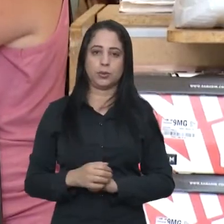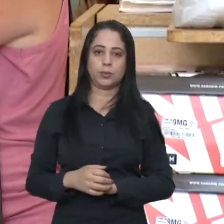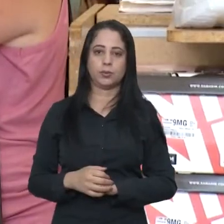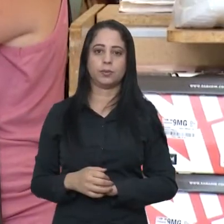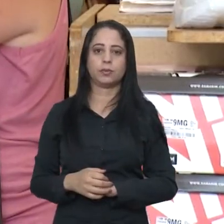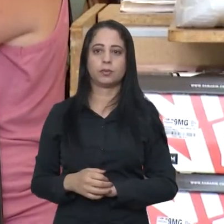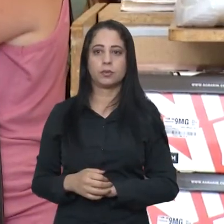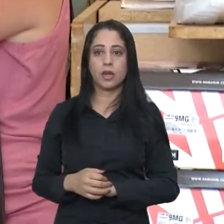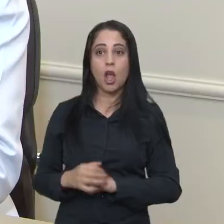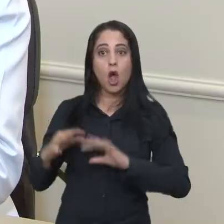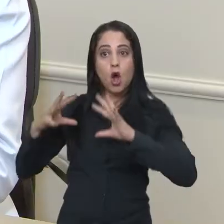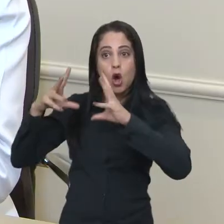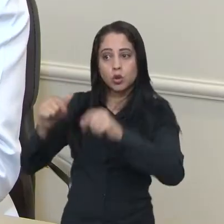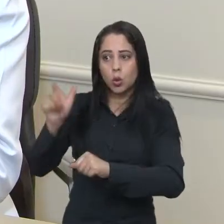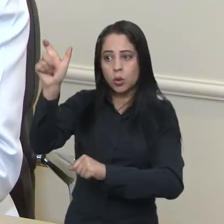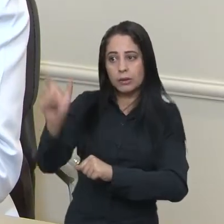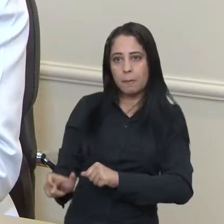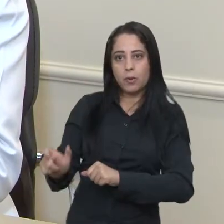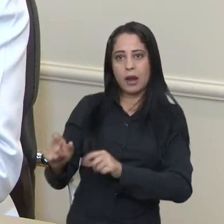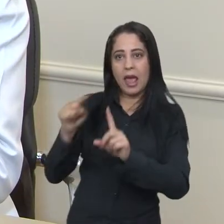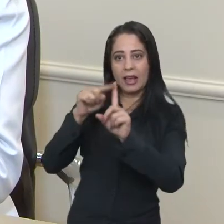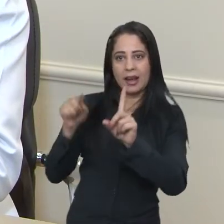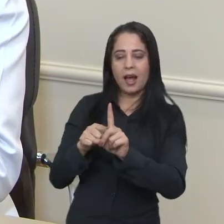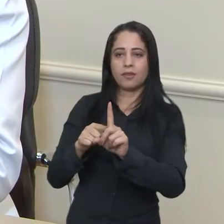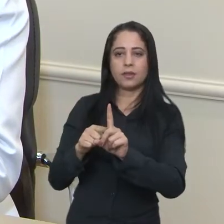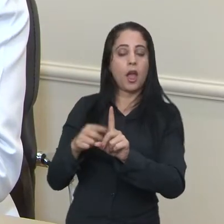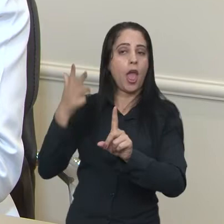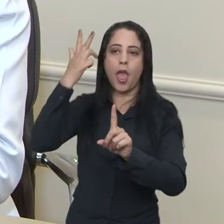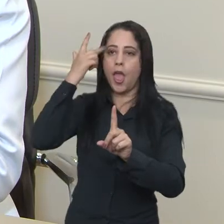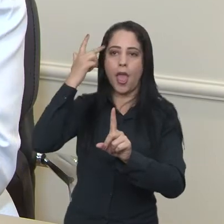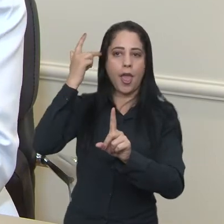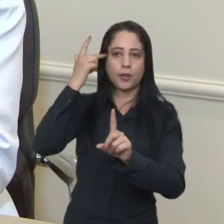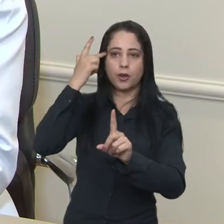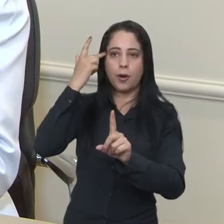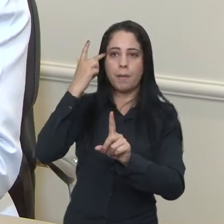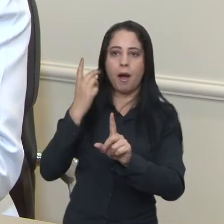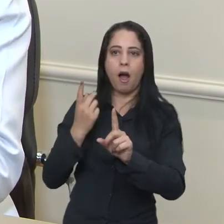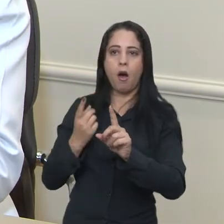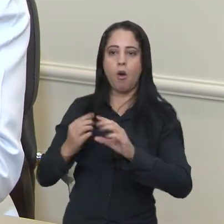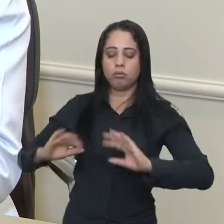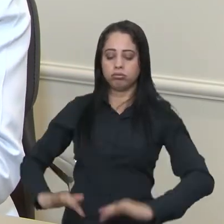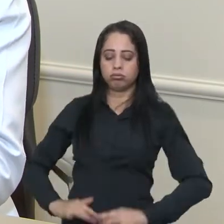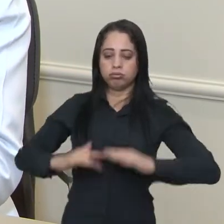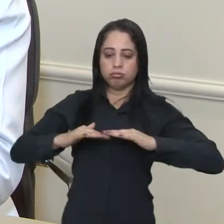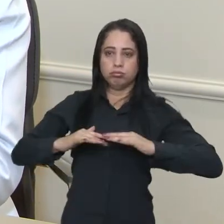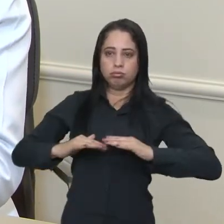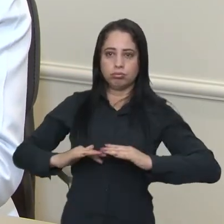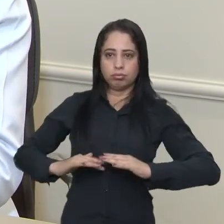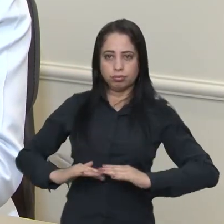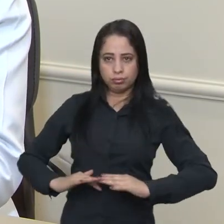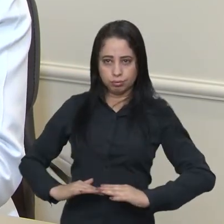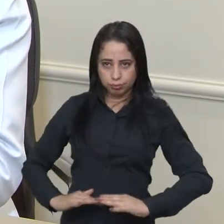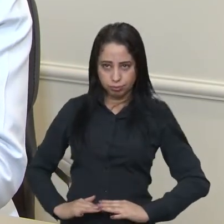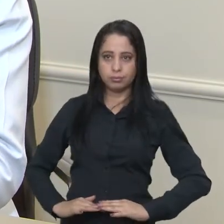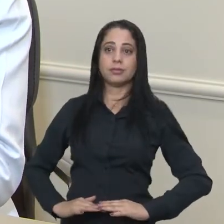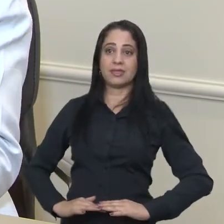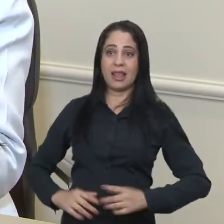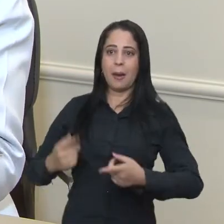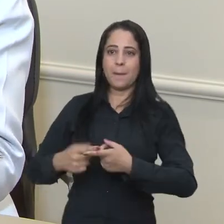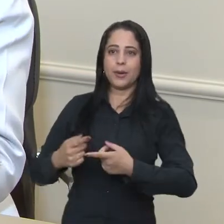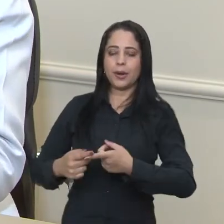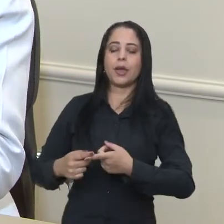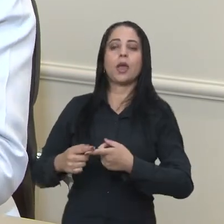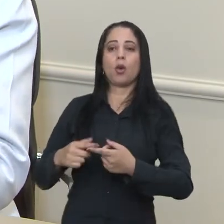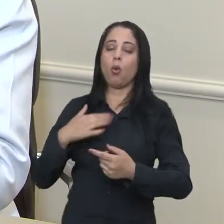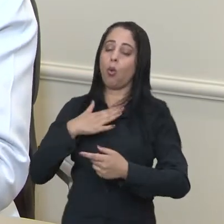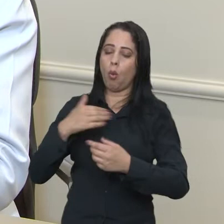assim como aos seus bebês toda gestante tem a imunidade baixa Só de estar grávida já tem uma imunidade mais baixa justamente